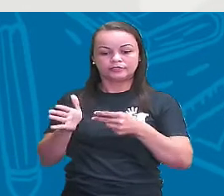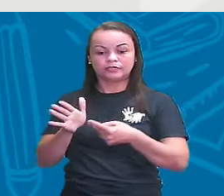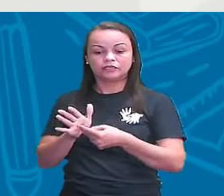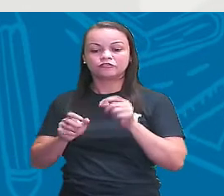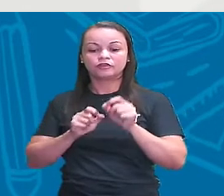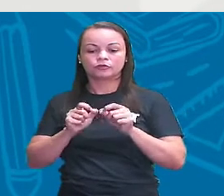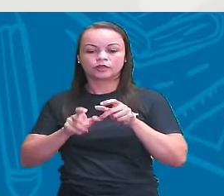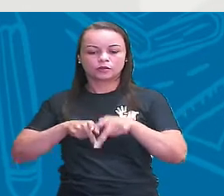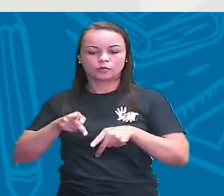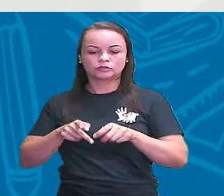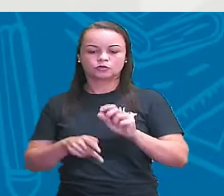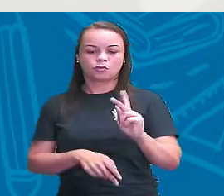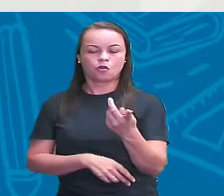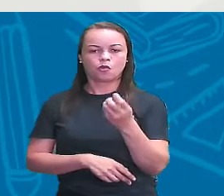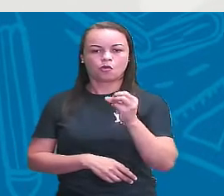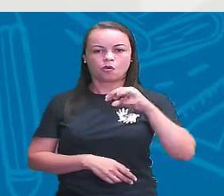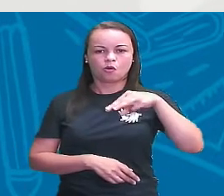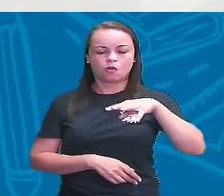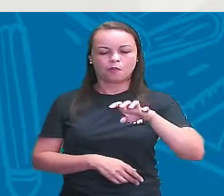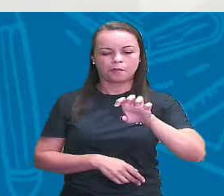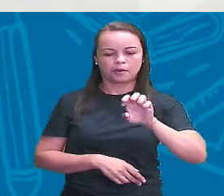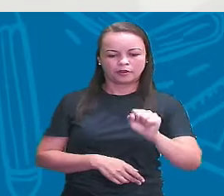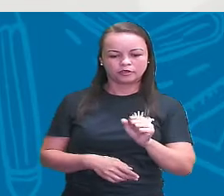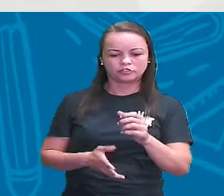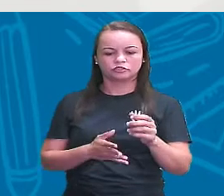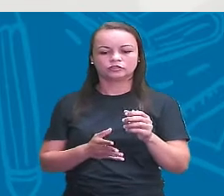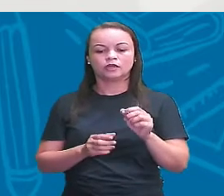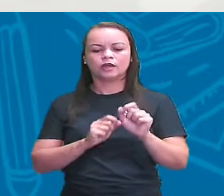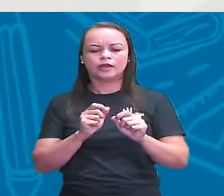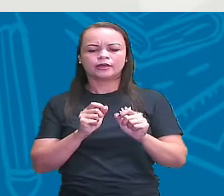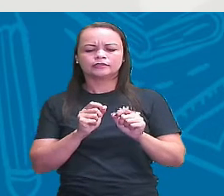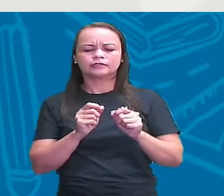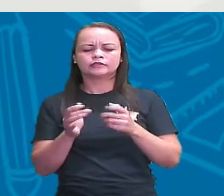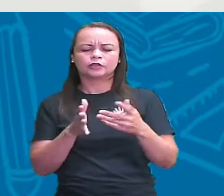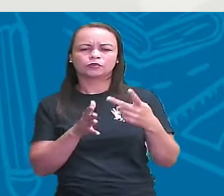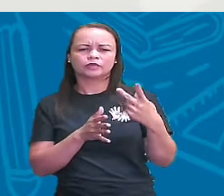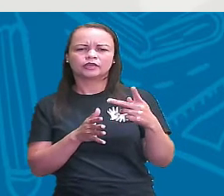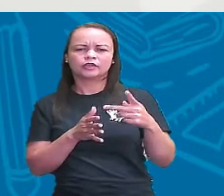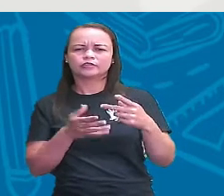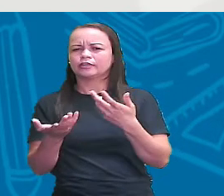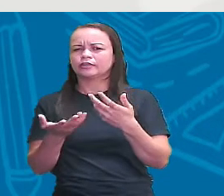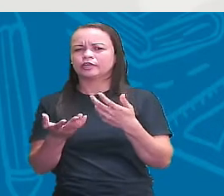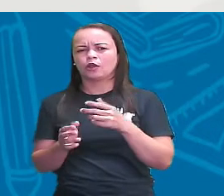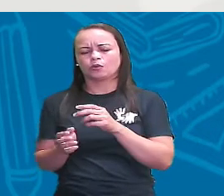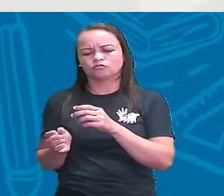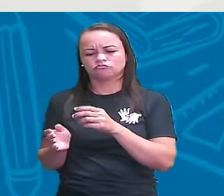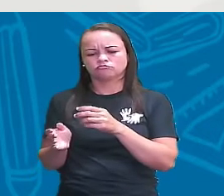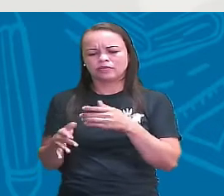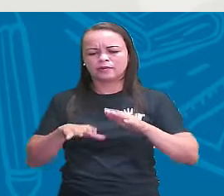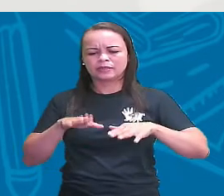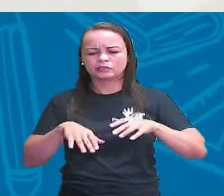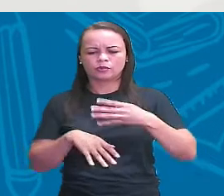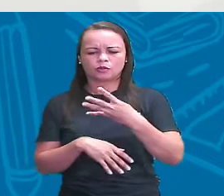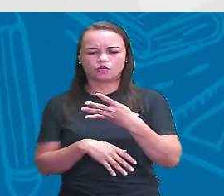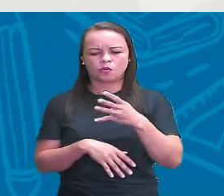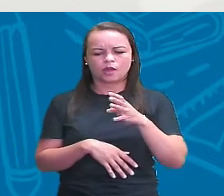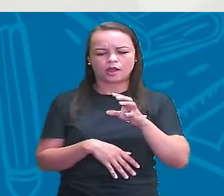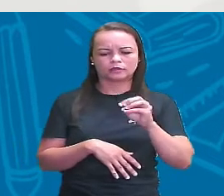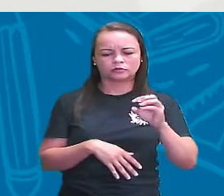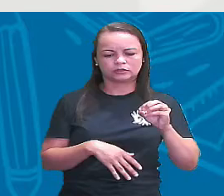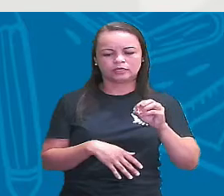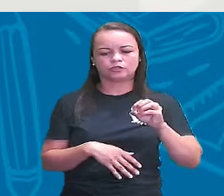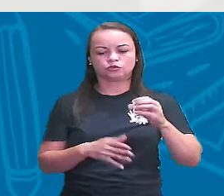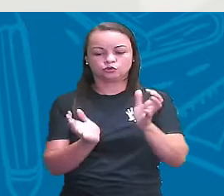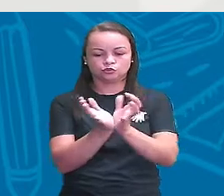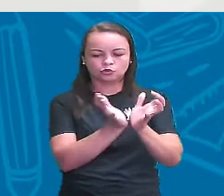a sigla bantu, designa cerca de 400 grupos étnicos que falavam línguas que tinham origem comum, certo? Então, o que é que a gente